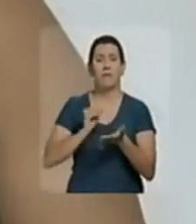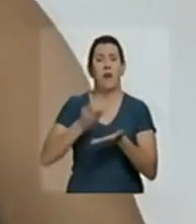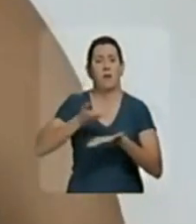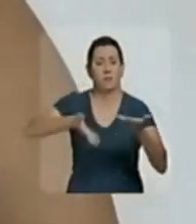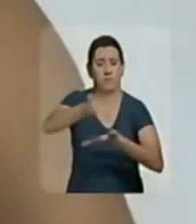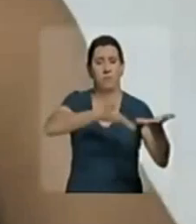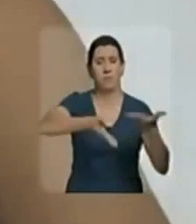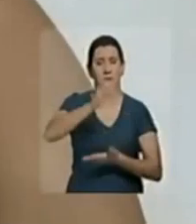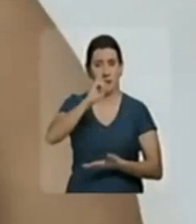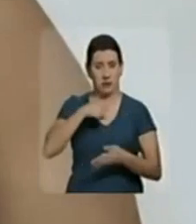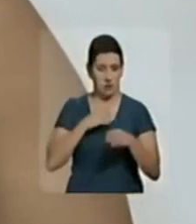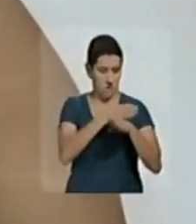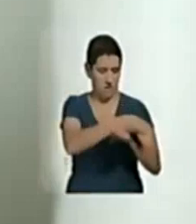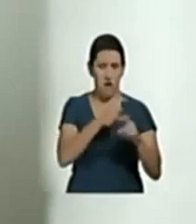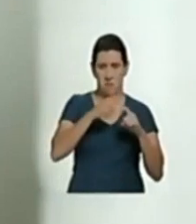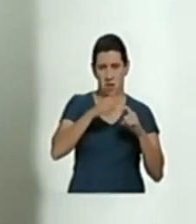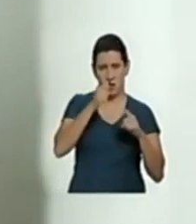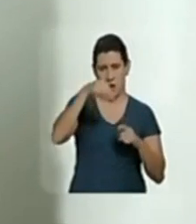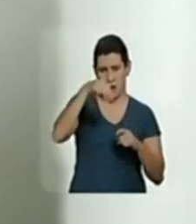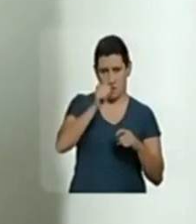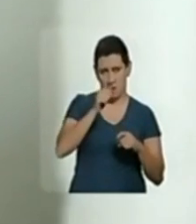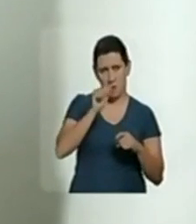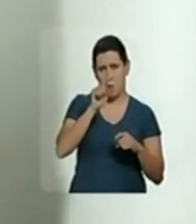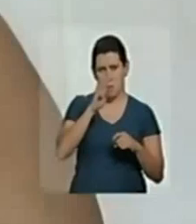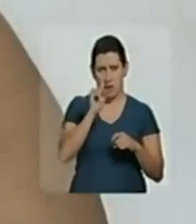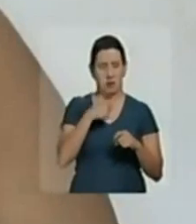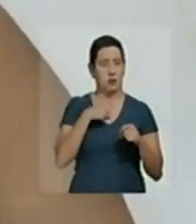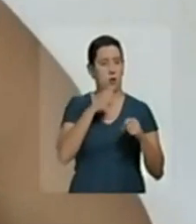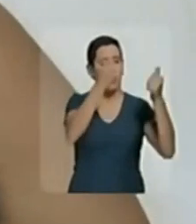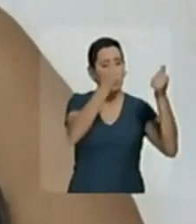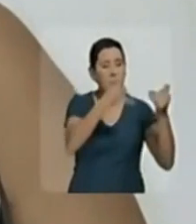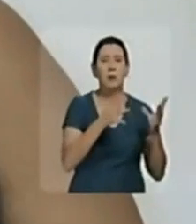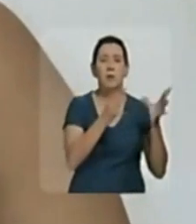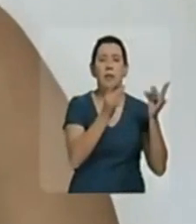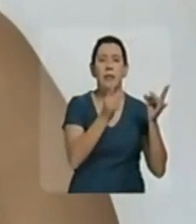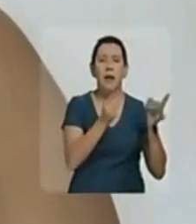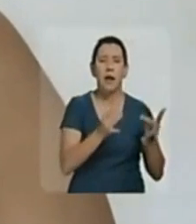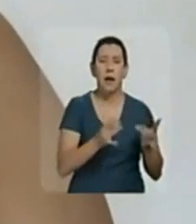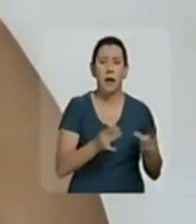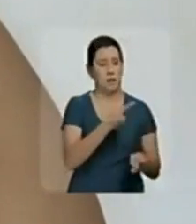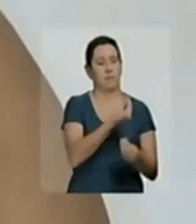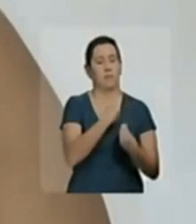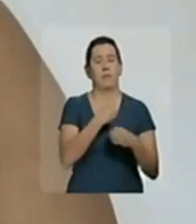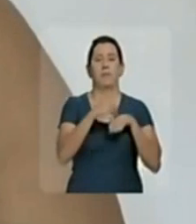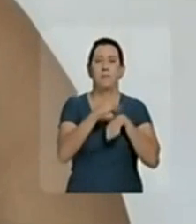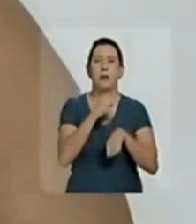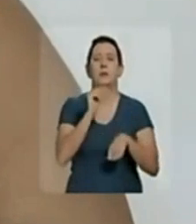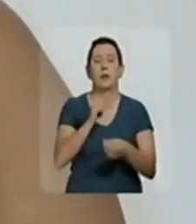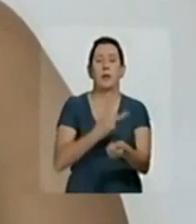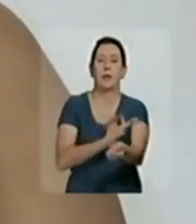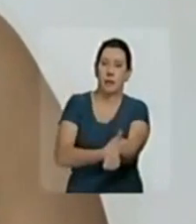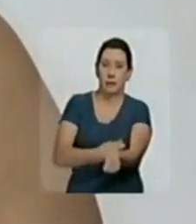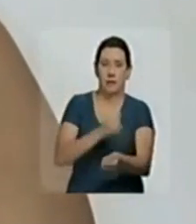que eu vou em um médico, tem que começar tudo de novo. Se eu vou no médico da UBS, eu conto desde o começo, ele vai me passar exames.